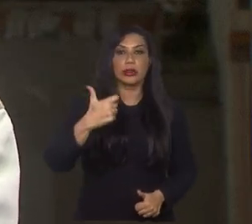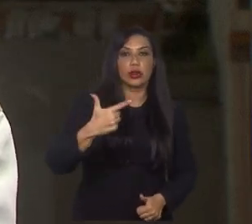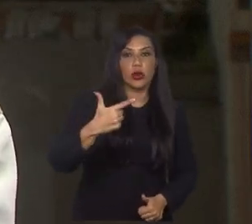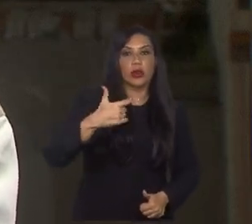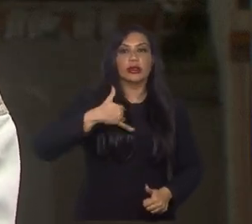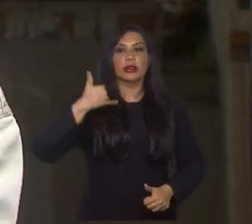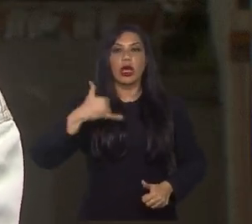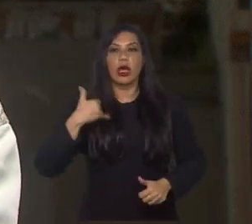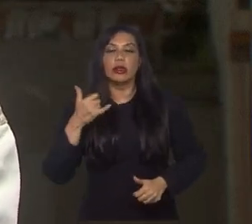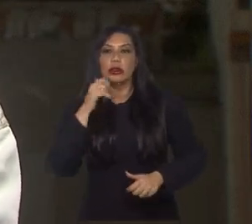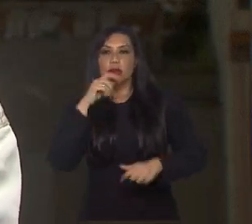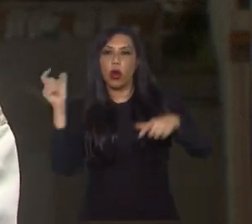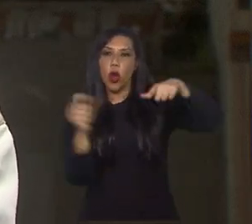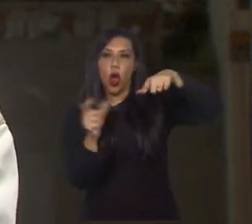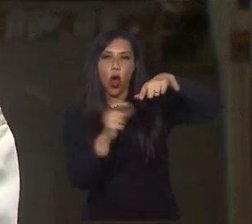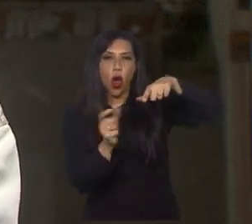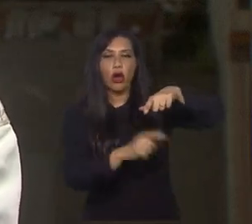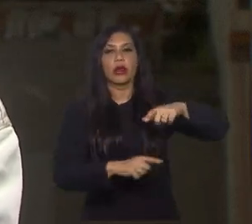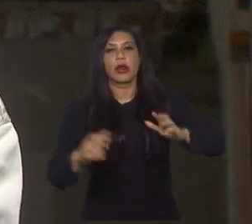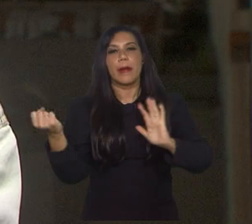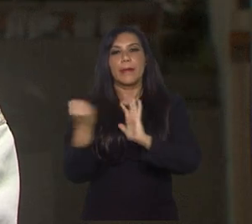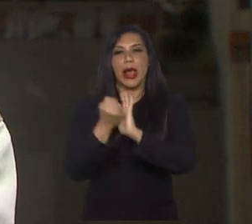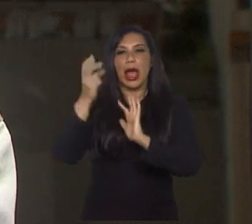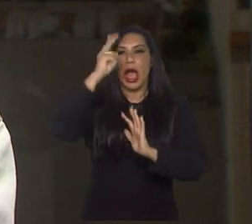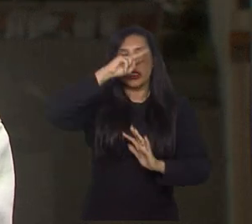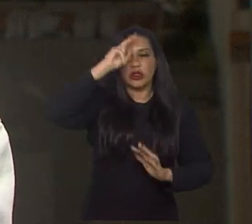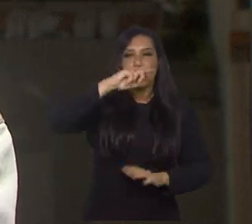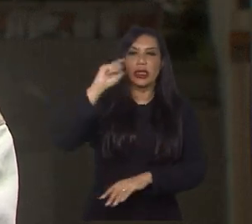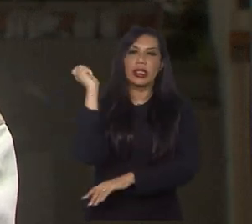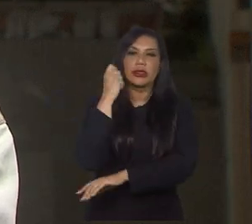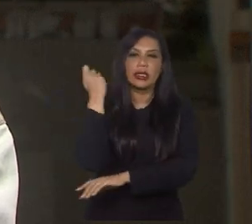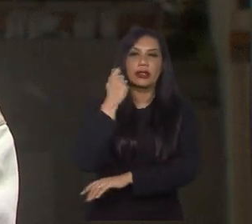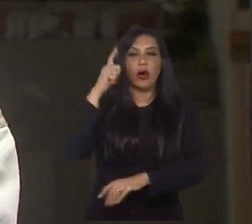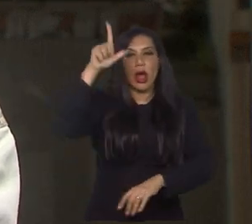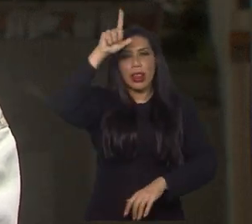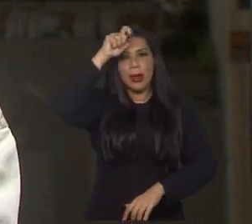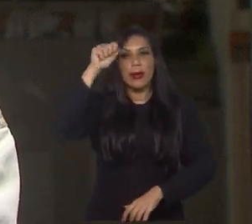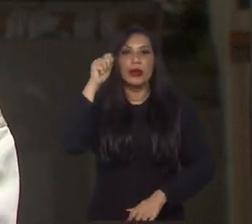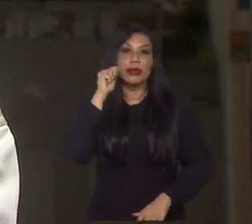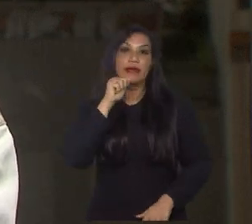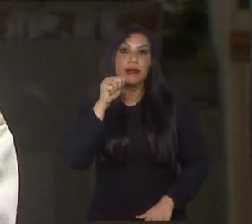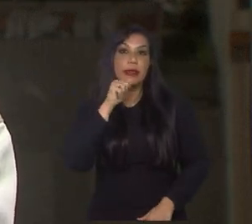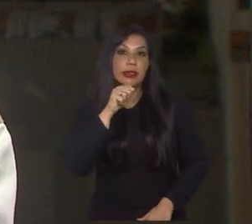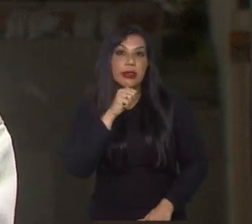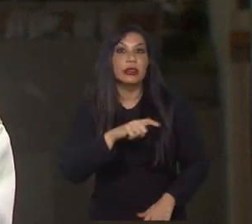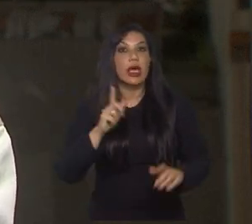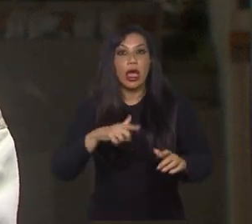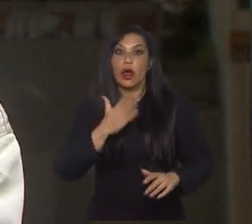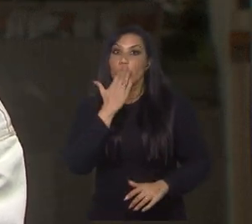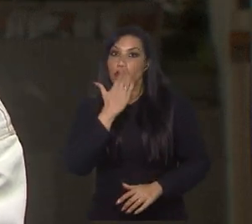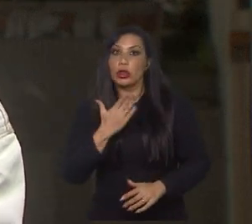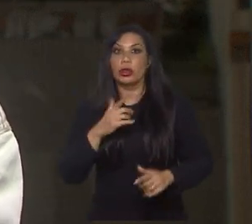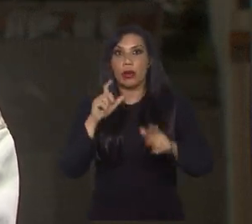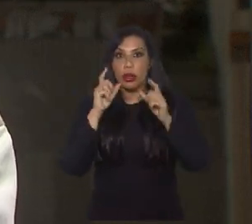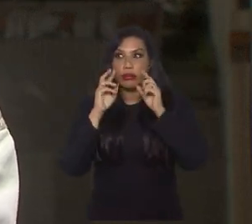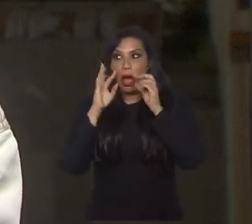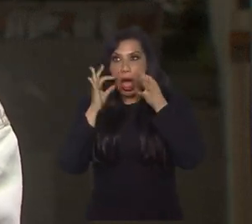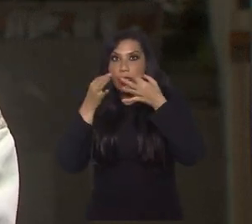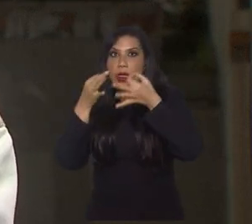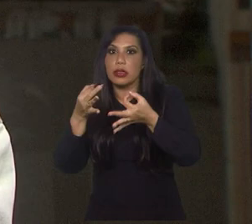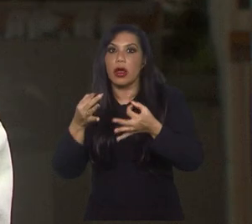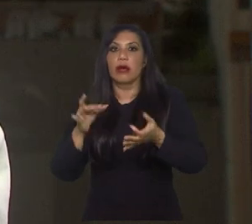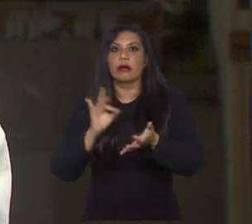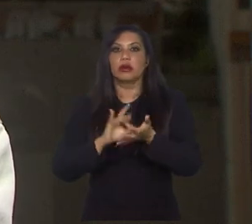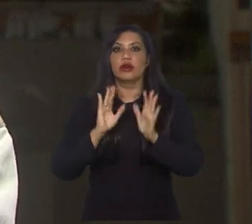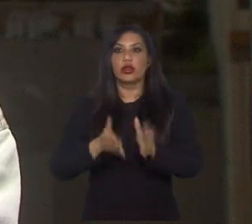Veterana. Uma das artilheiras dessa história da seleção alemã feminina. Então, é um time para a gente ficar muito de olho, que já